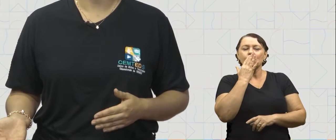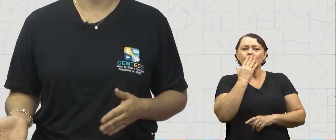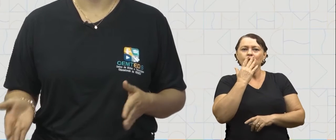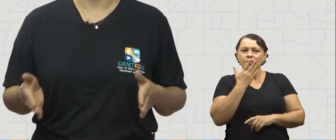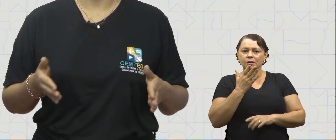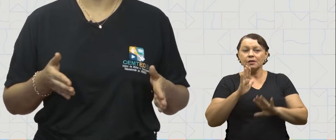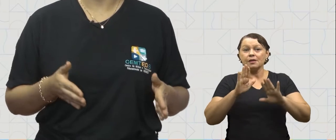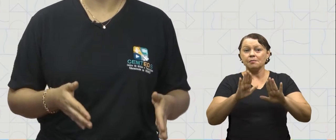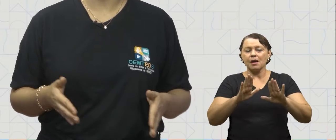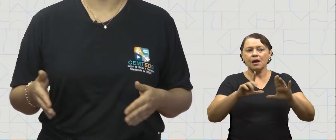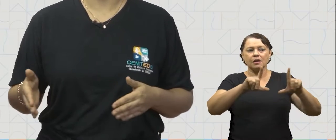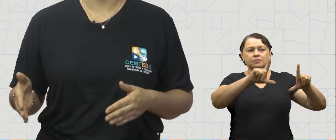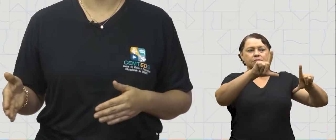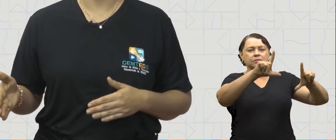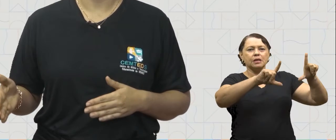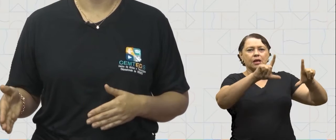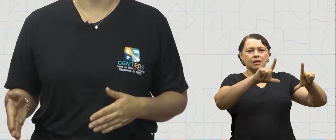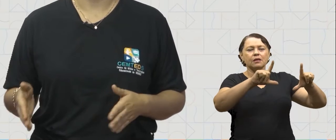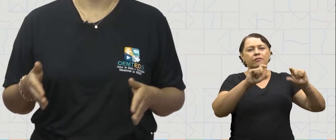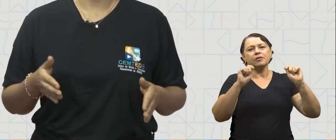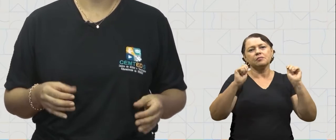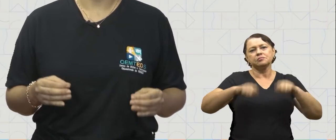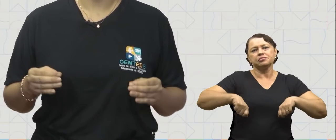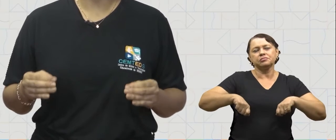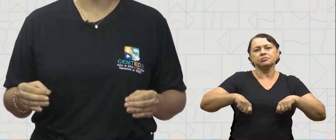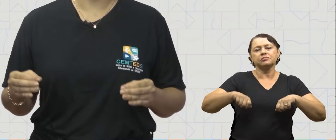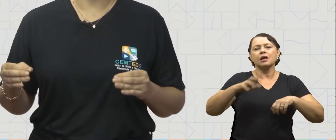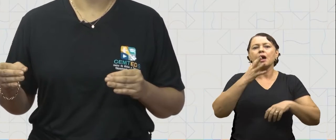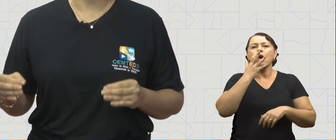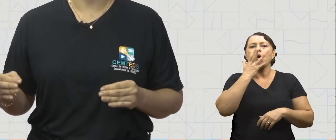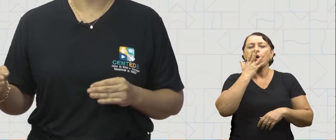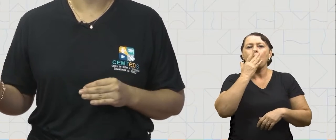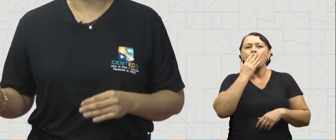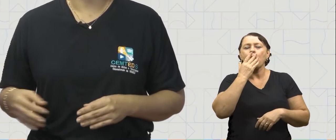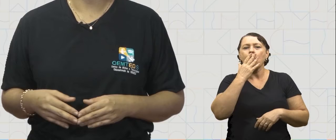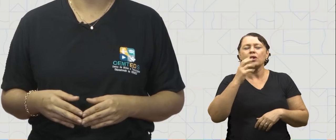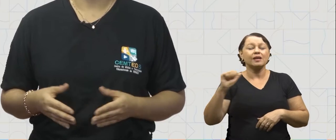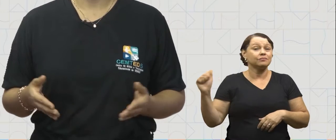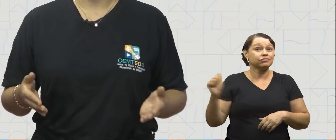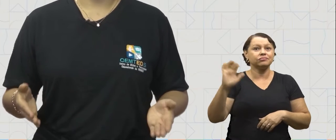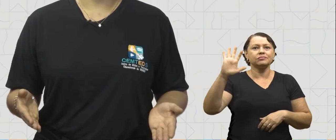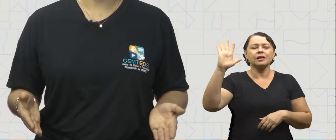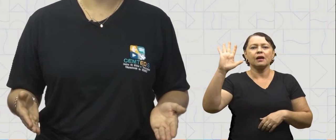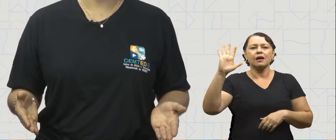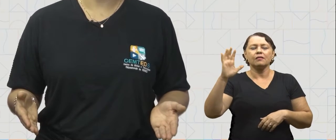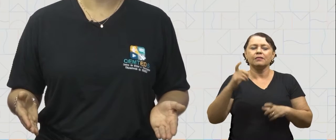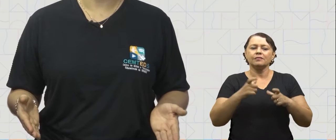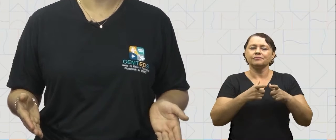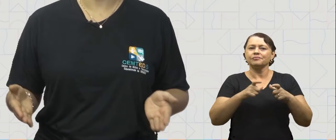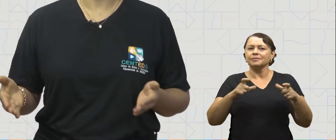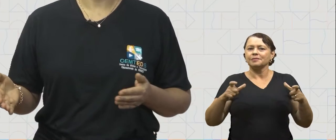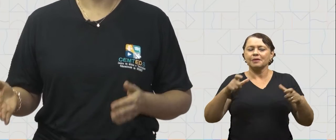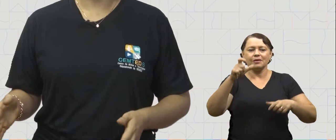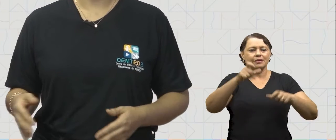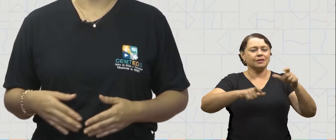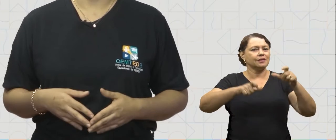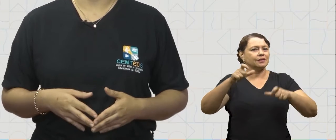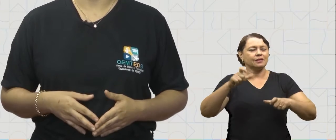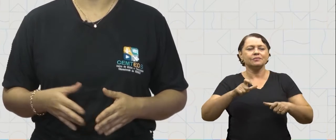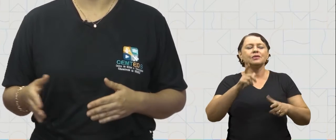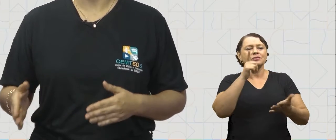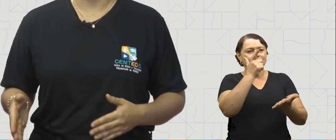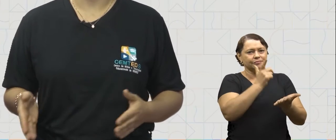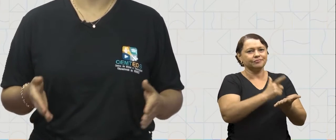os aparelhos que podiam transmitir cores eram extremamente caros, a maioria do público